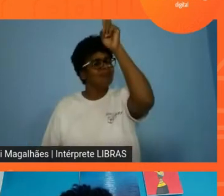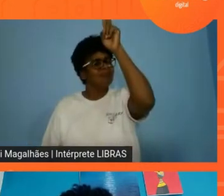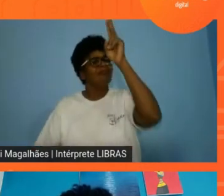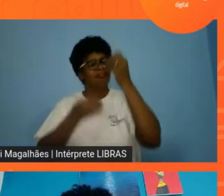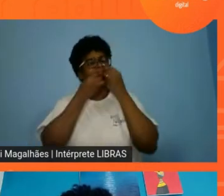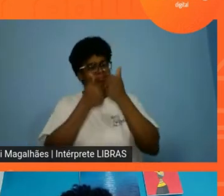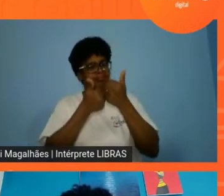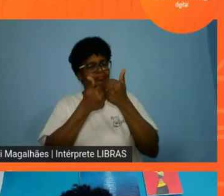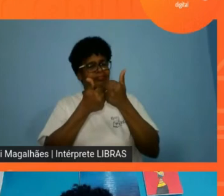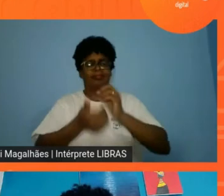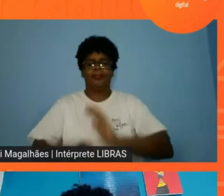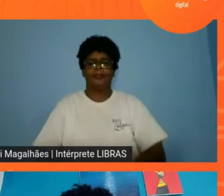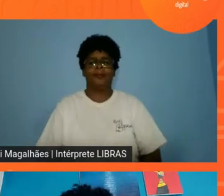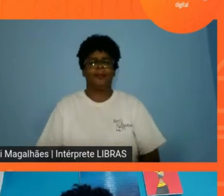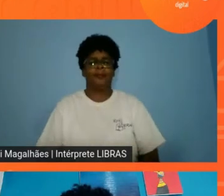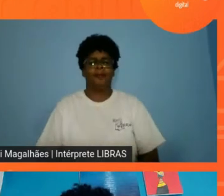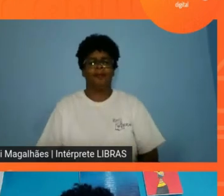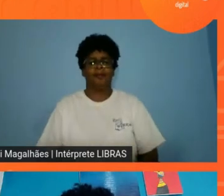palavra.